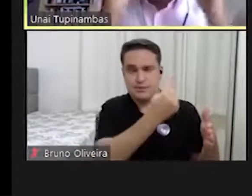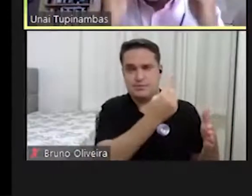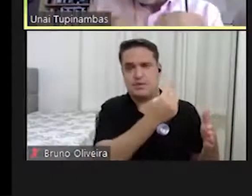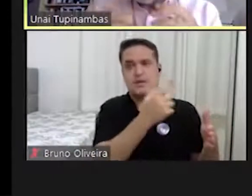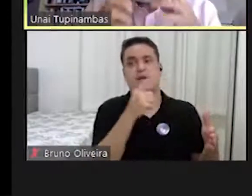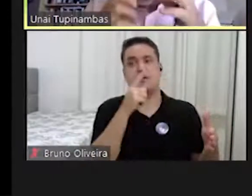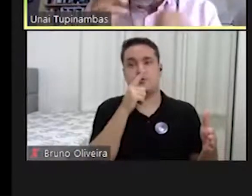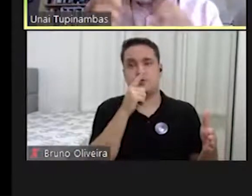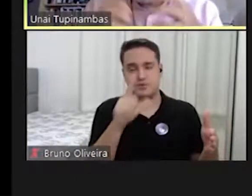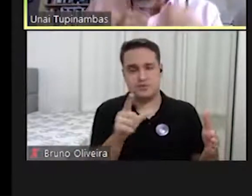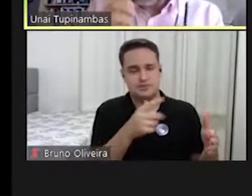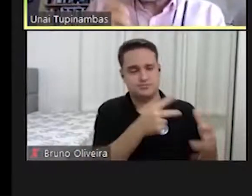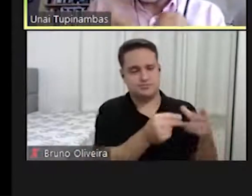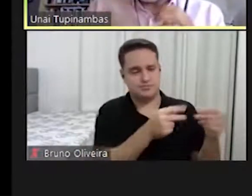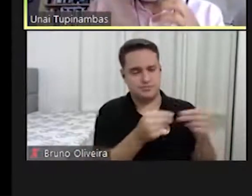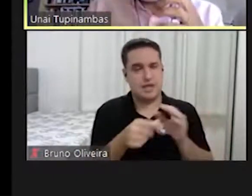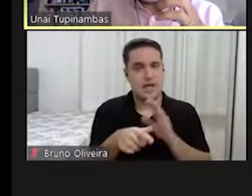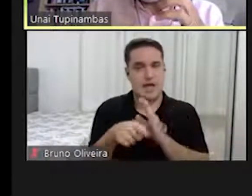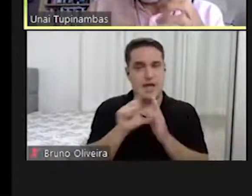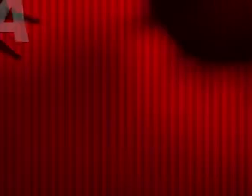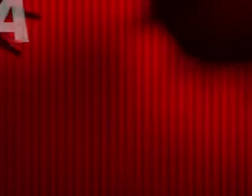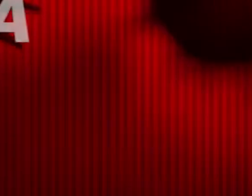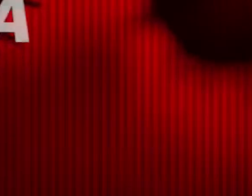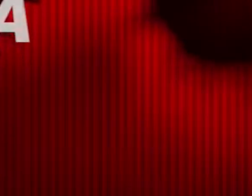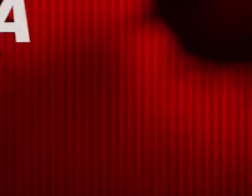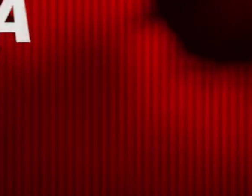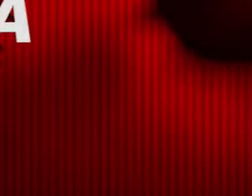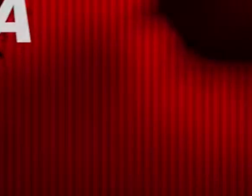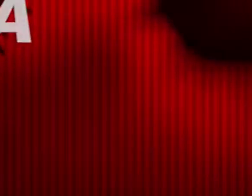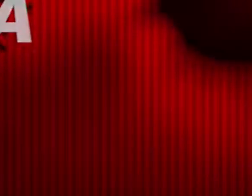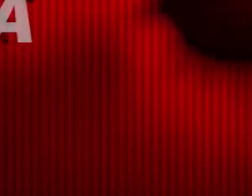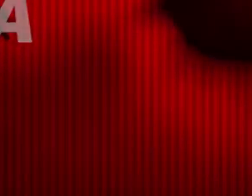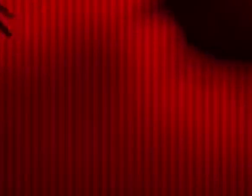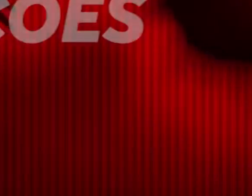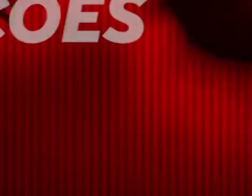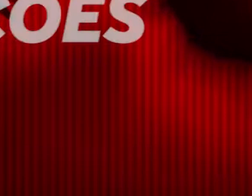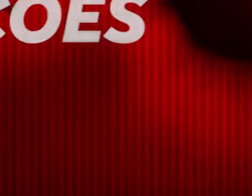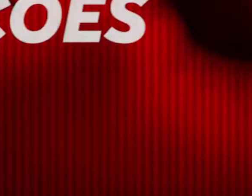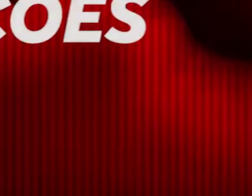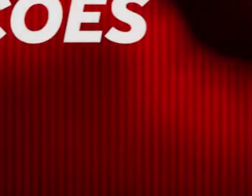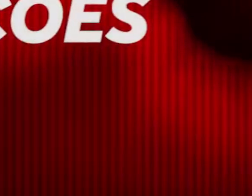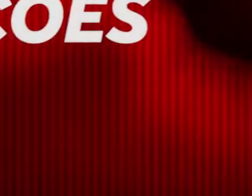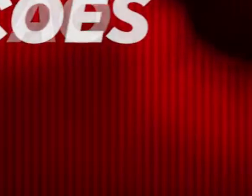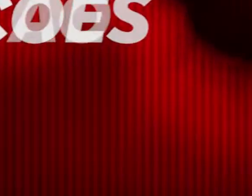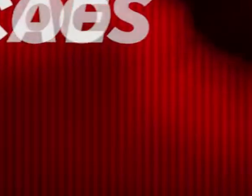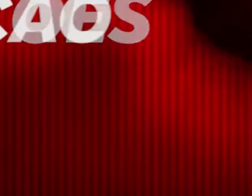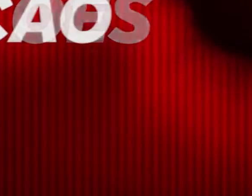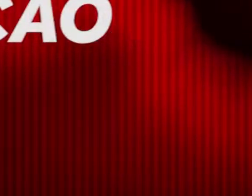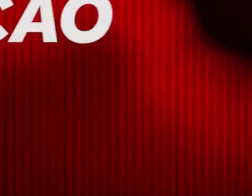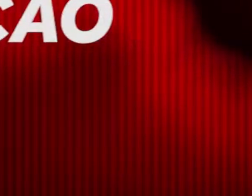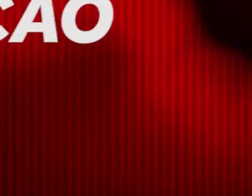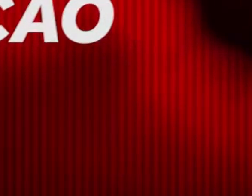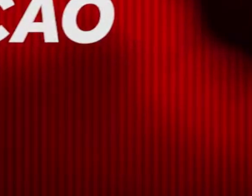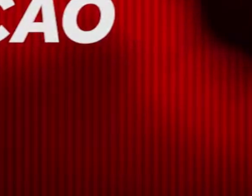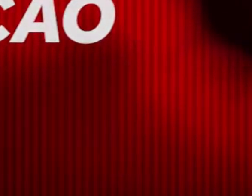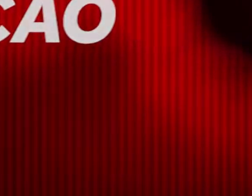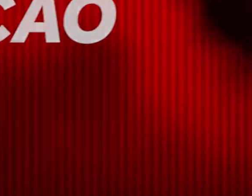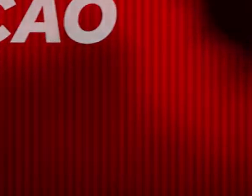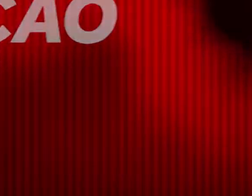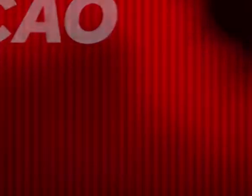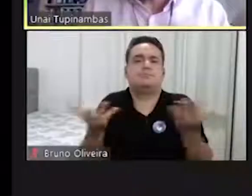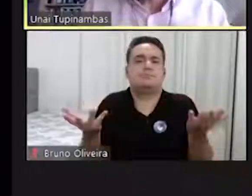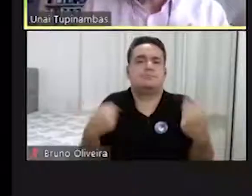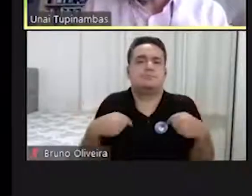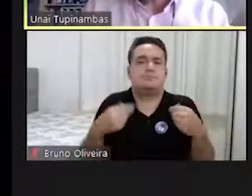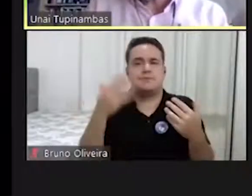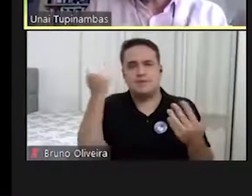a gente manter esse ritmo de medidas não farmacológicas, né? Por um tempo aí, quanto tempo, Nair? A